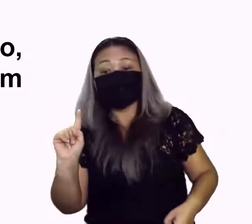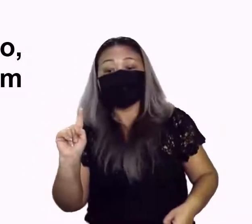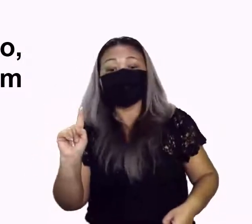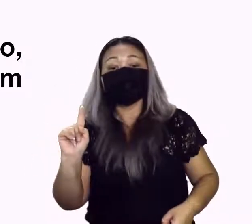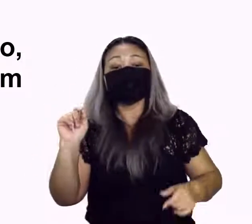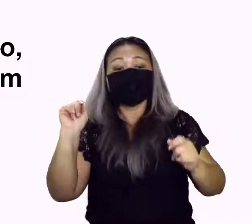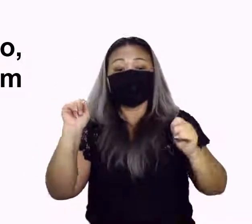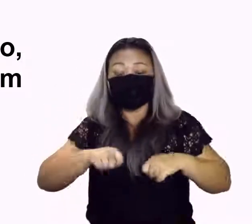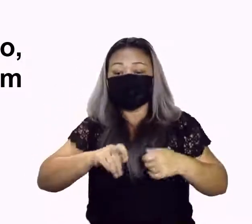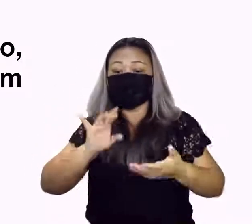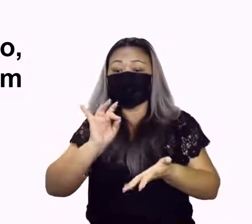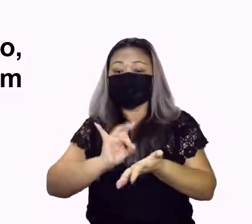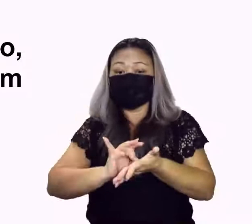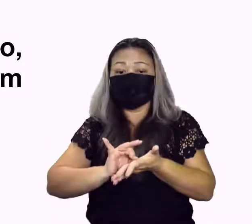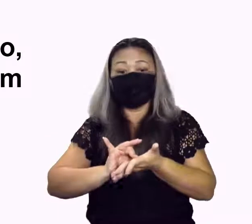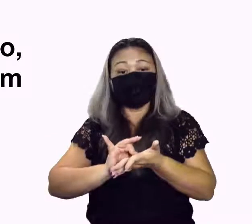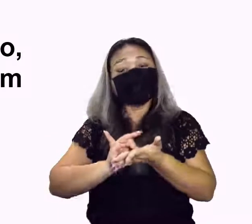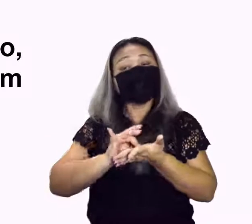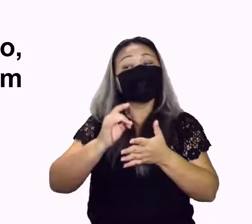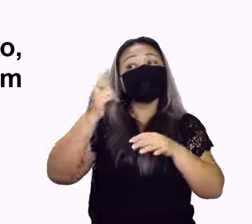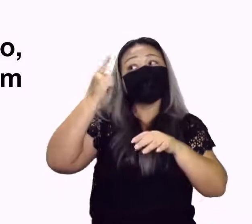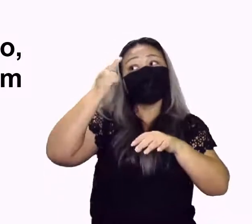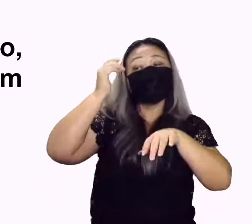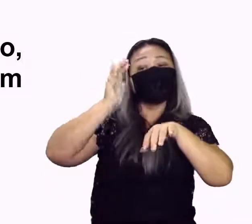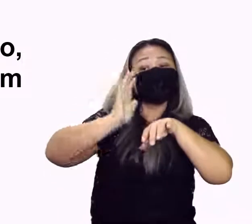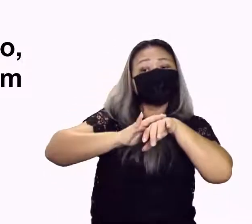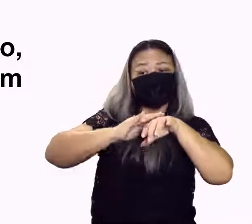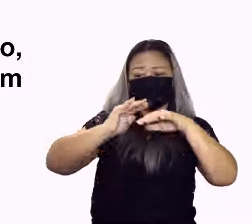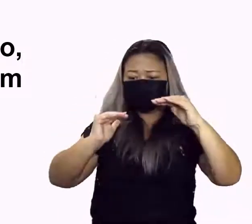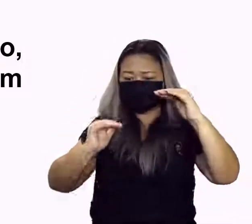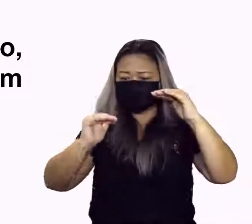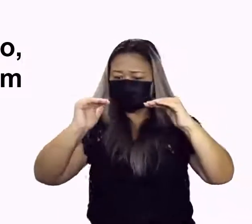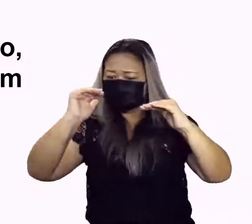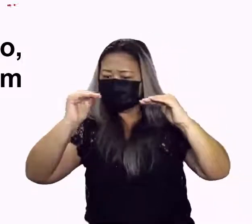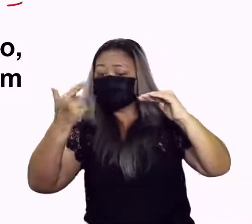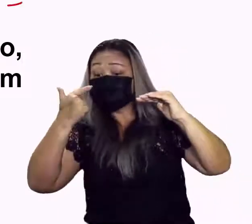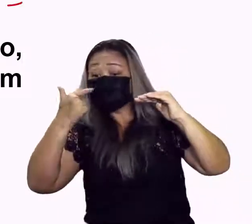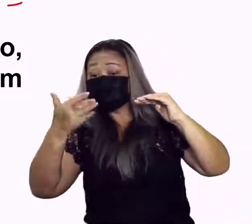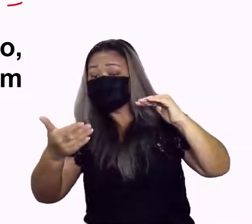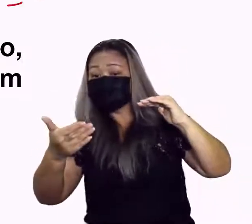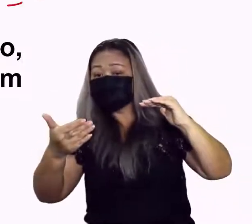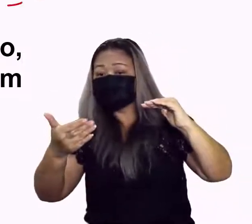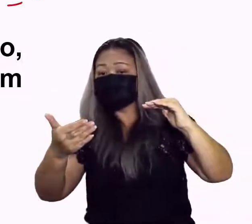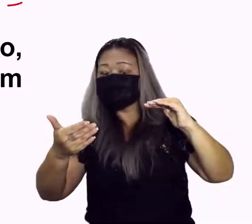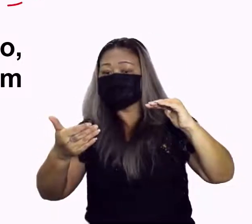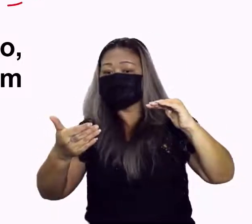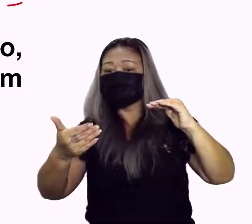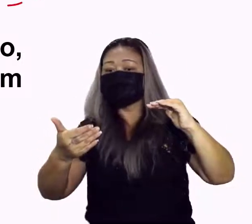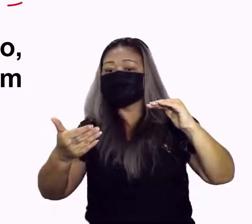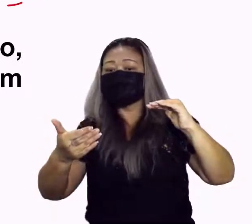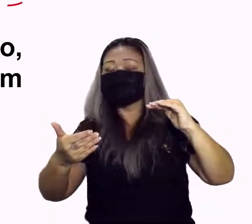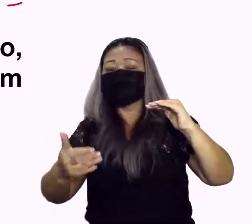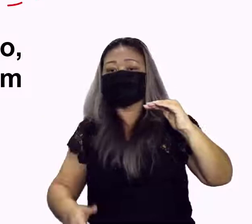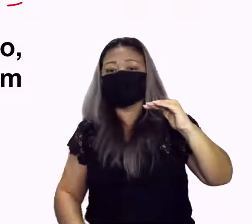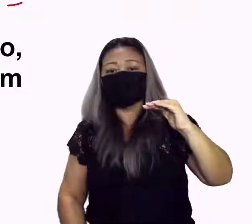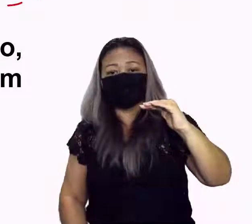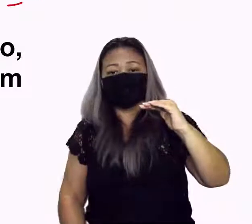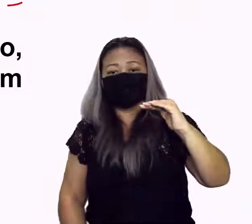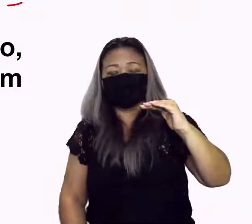Para se tornar verdade, essa ideia tem que se igualar ao objeto. Ó, igual a